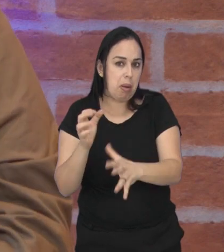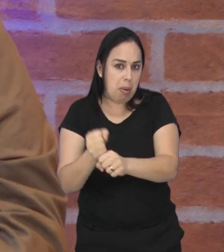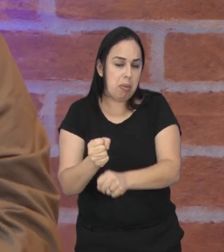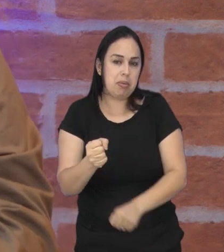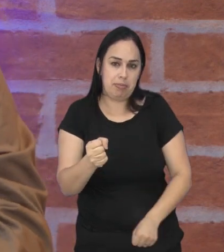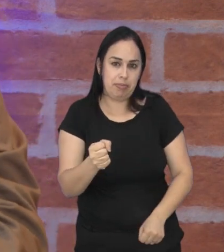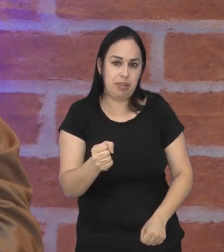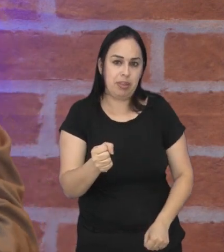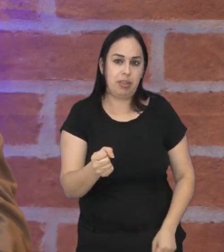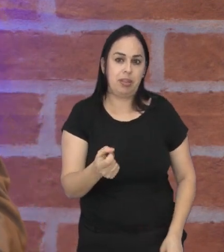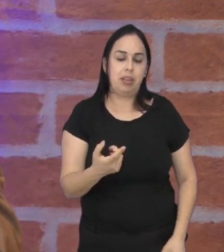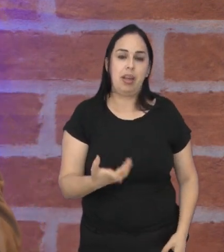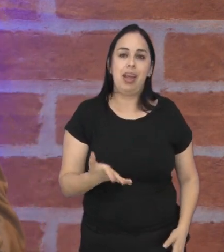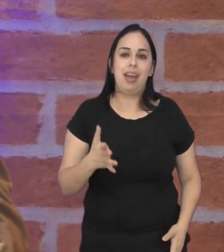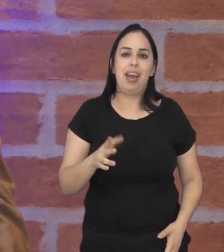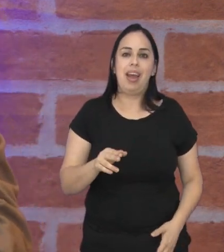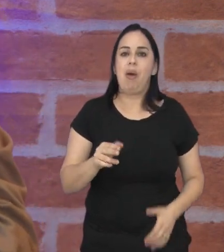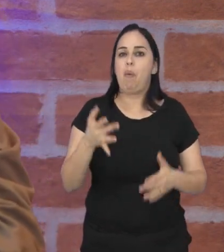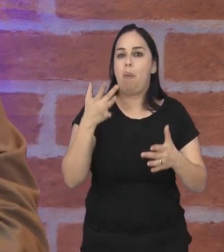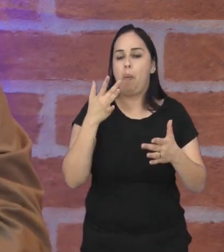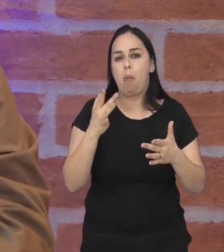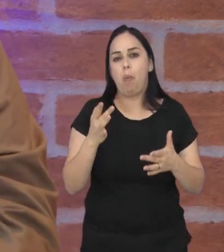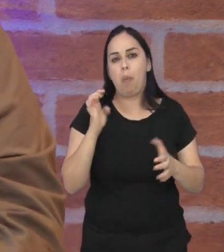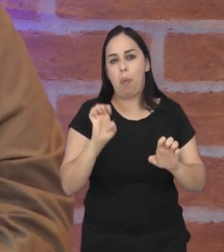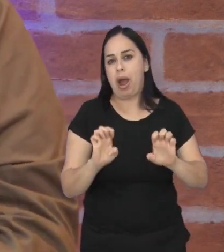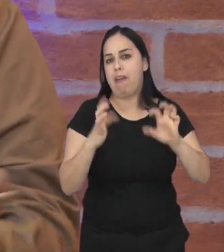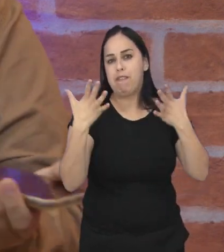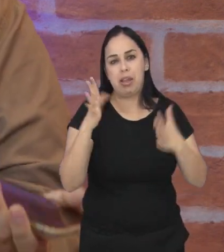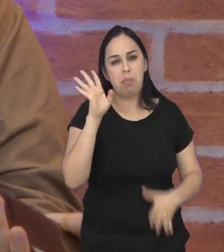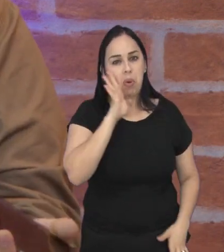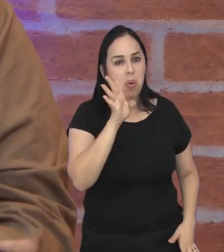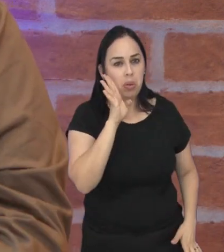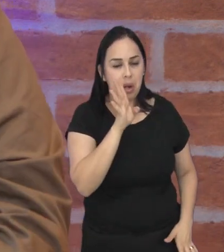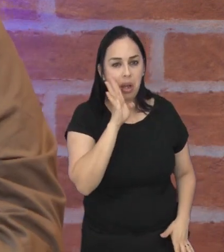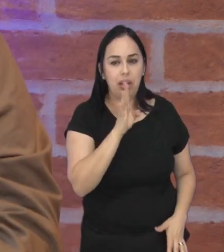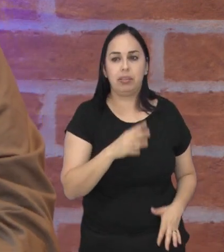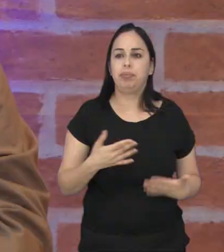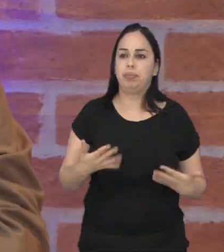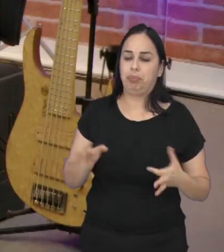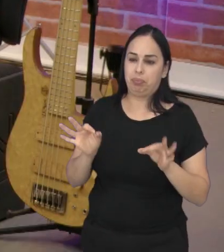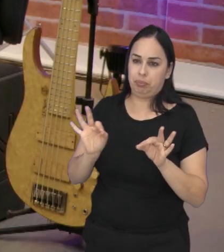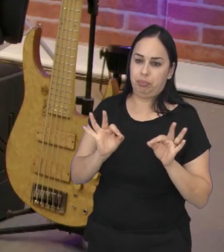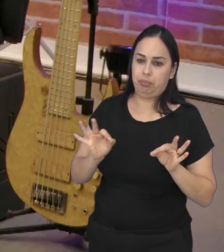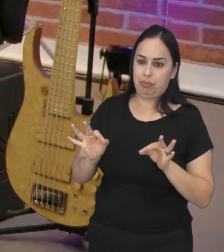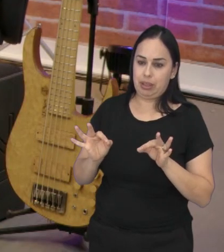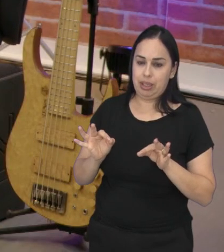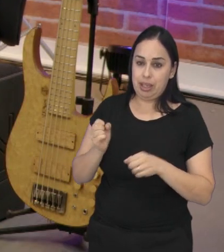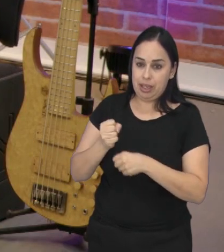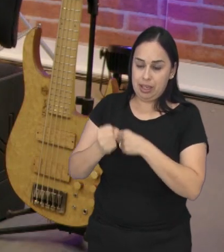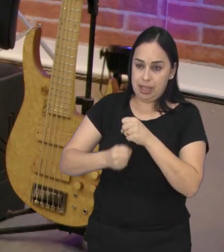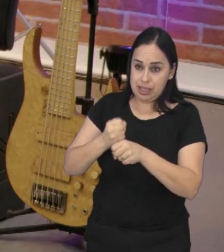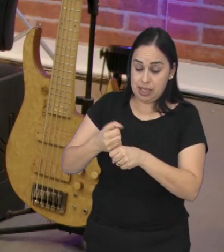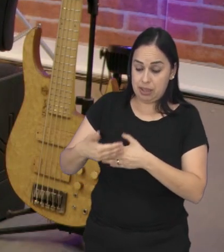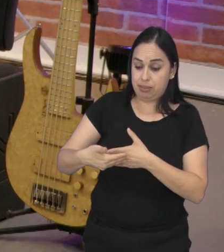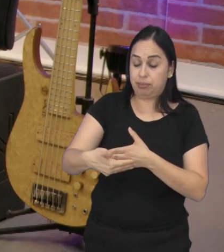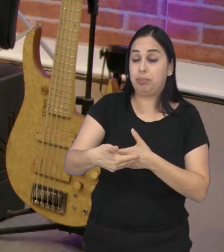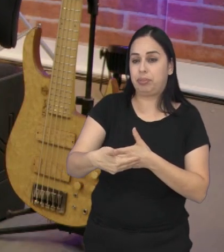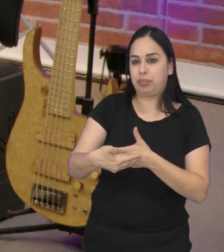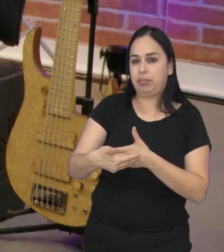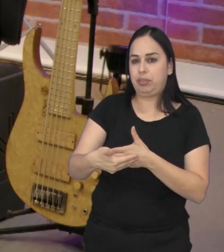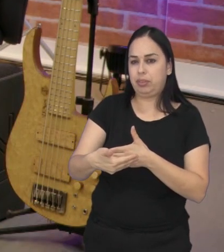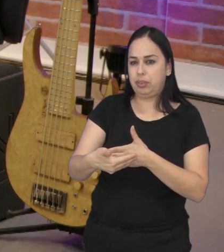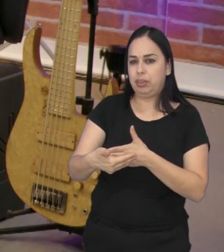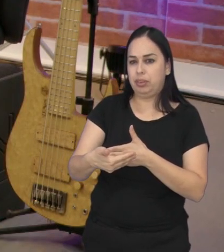né? E isso que é o bizarro desse evento, que é um evento muito legal e é muito bacana fazer parte disso. Né? Exatamente. E assim, esse ano ainda para